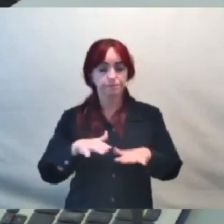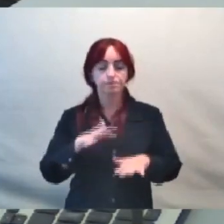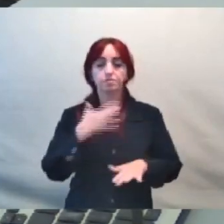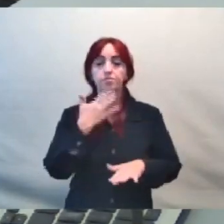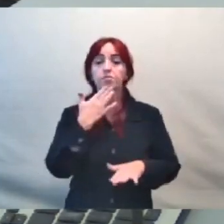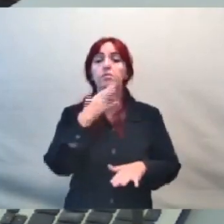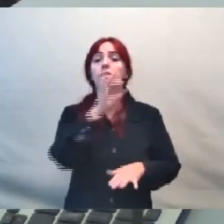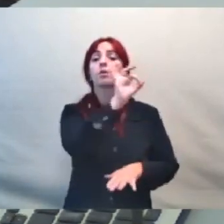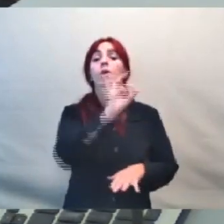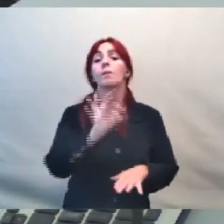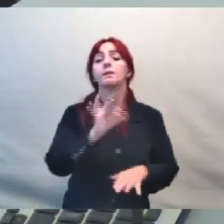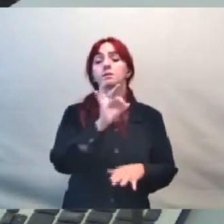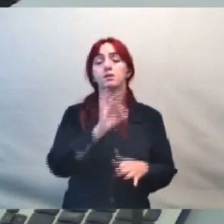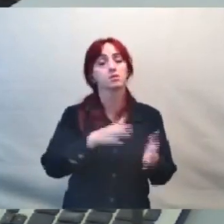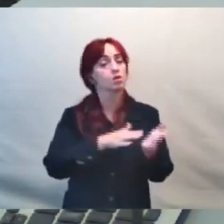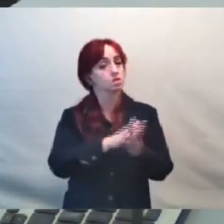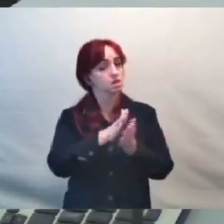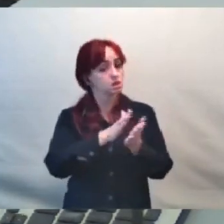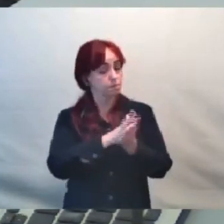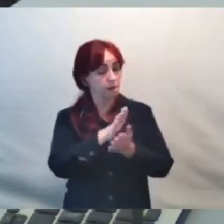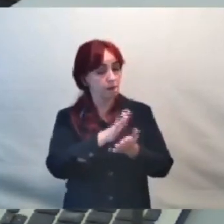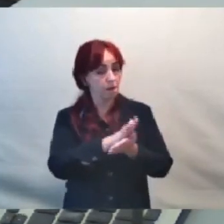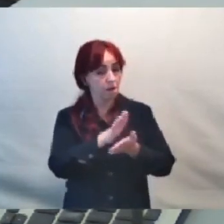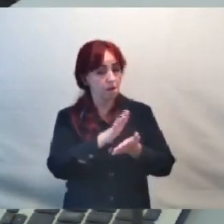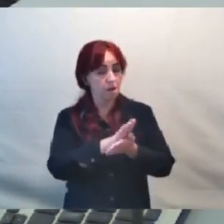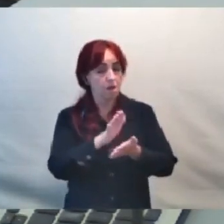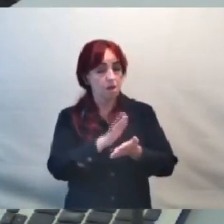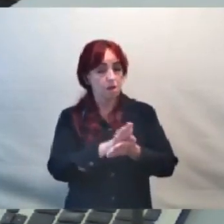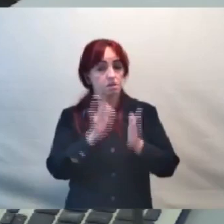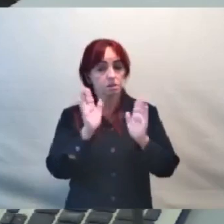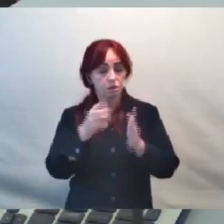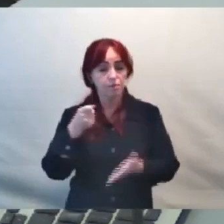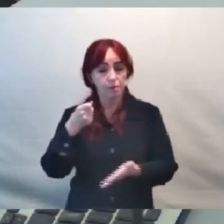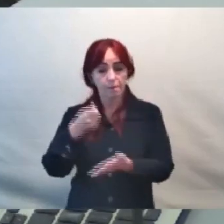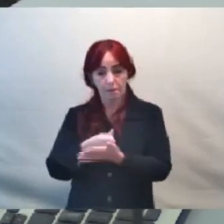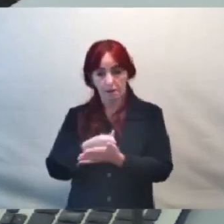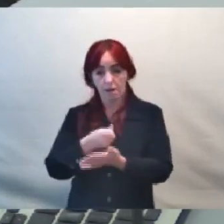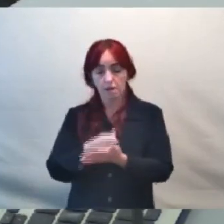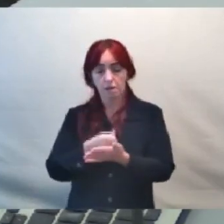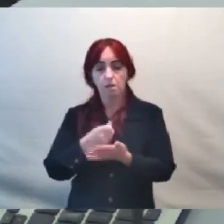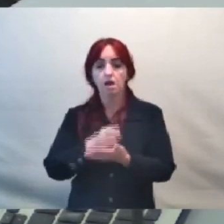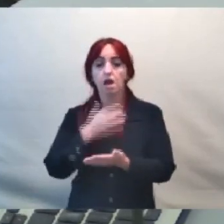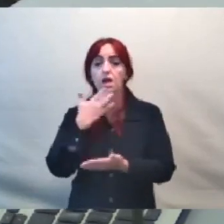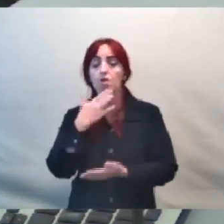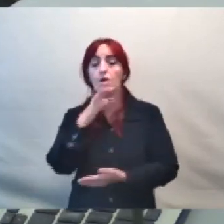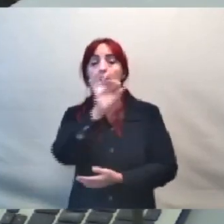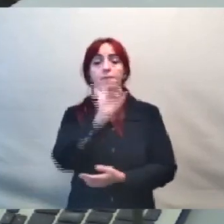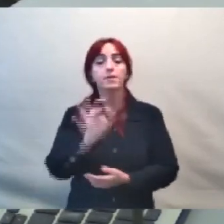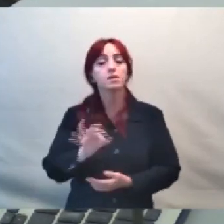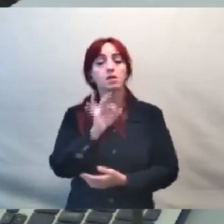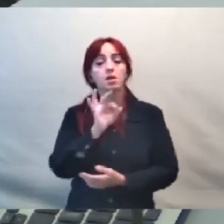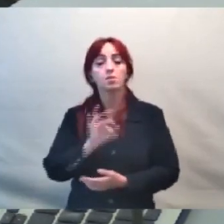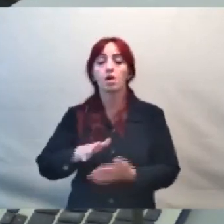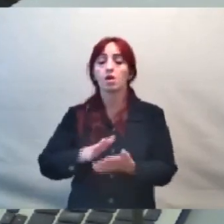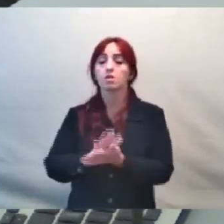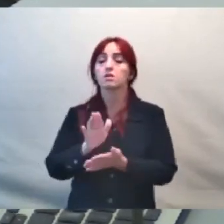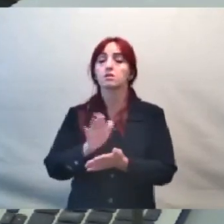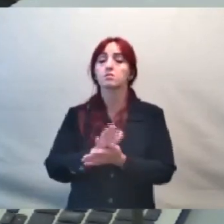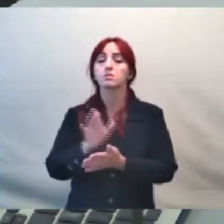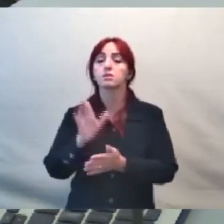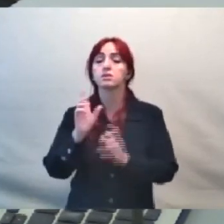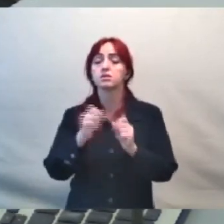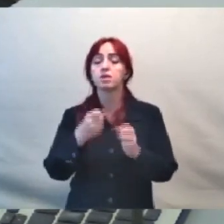das despesas empenhadas foram liquidadas e qual percentual das despesas empenhadas foram